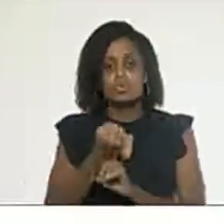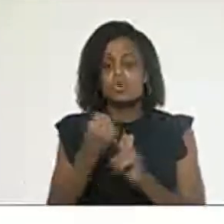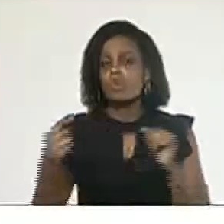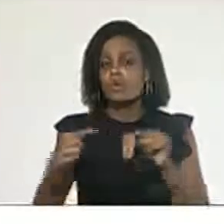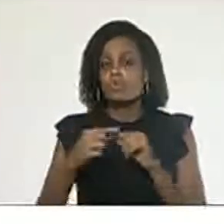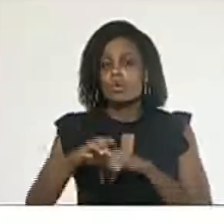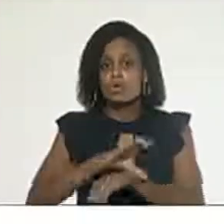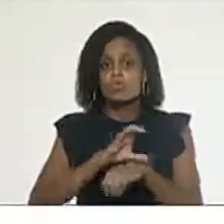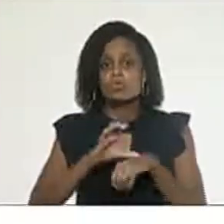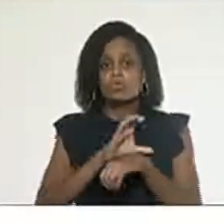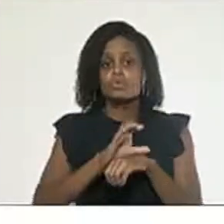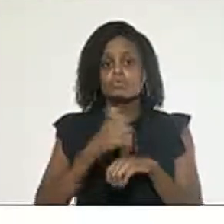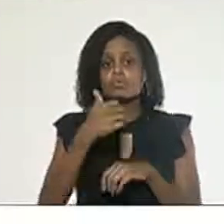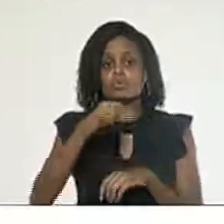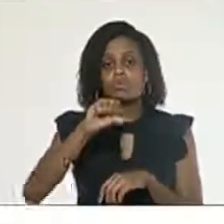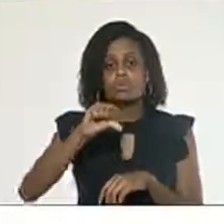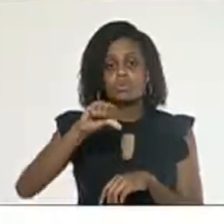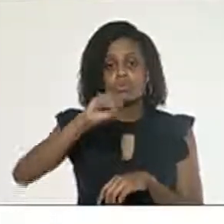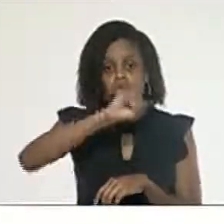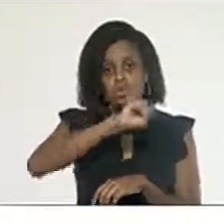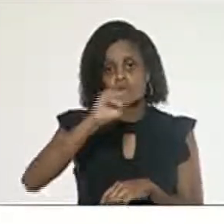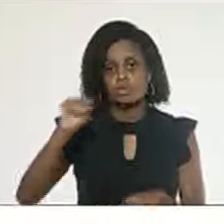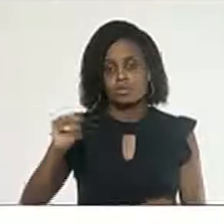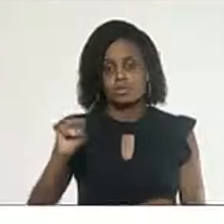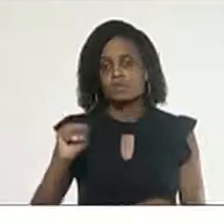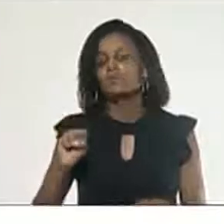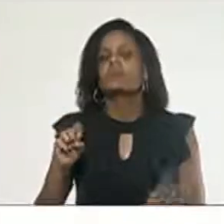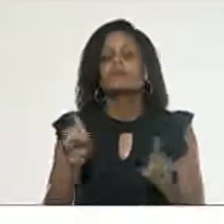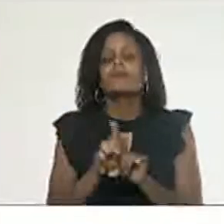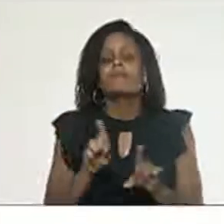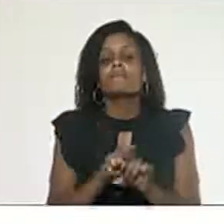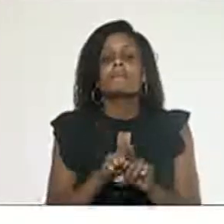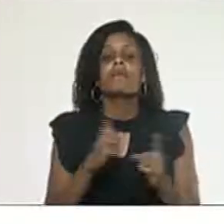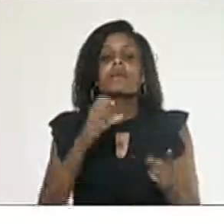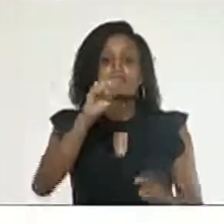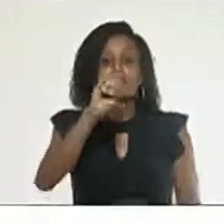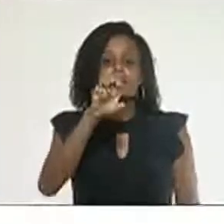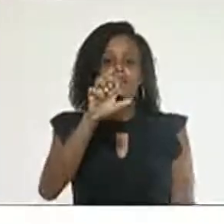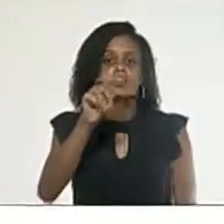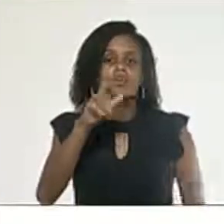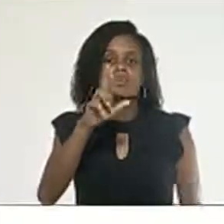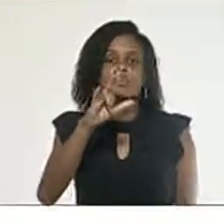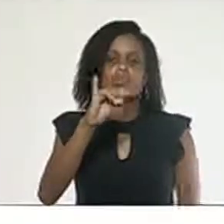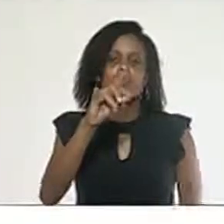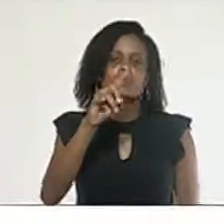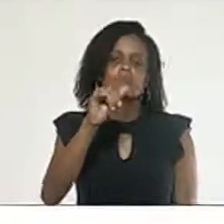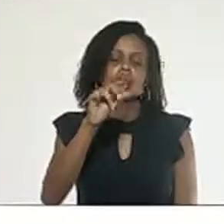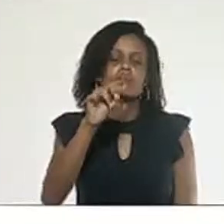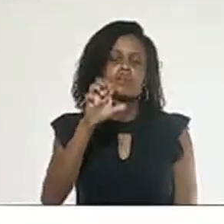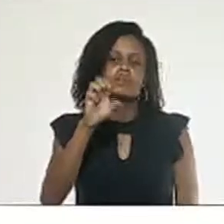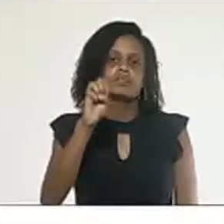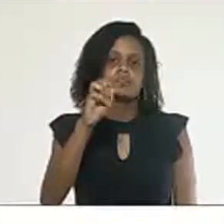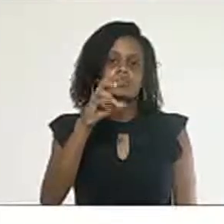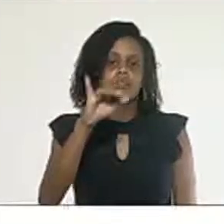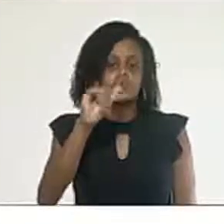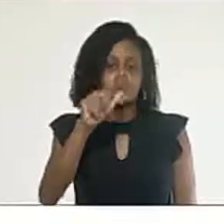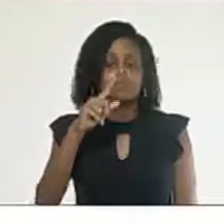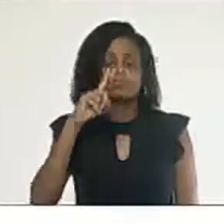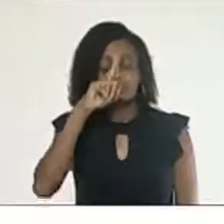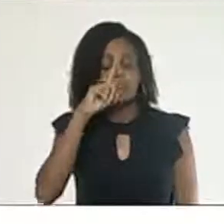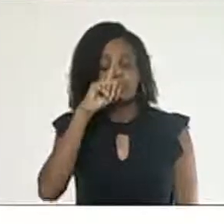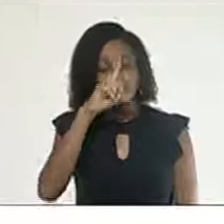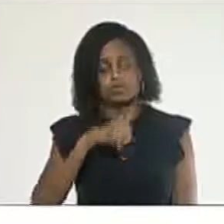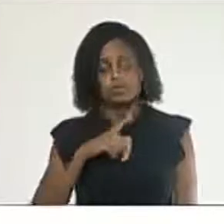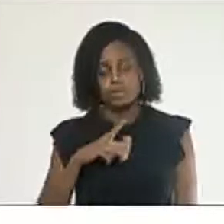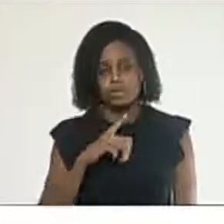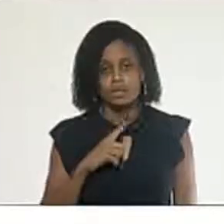de 88. Marcadamente, a Seguridade Social está em risco com essa reforma da Previdência.